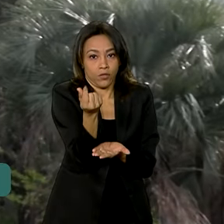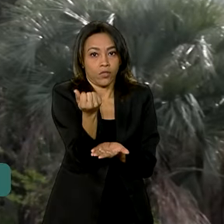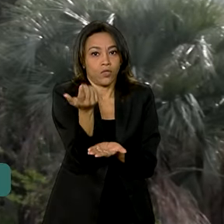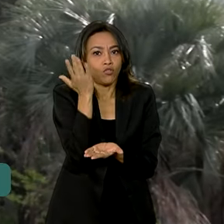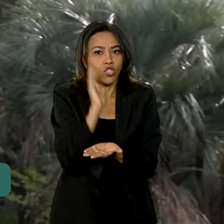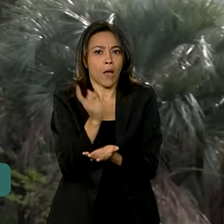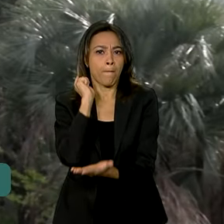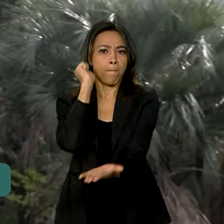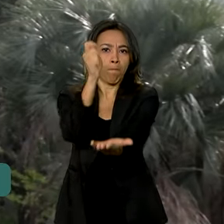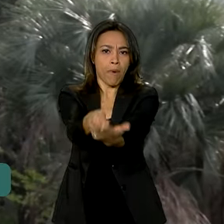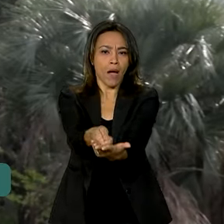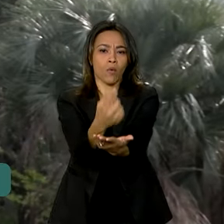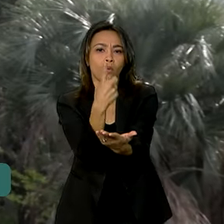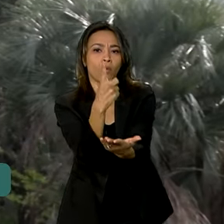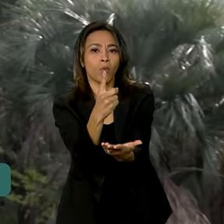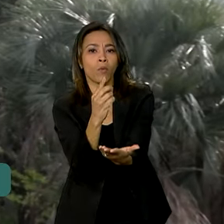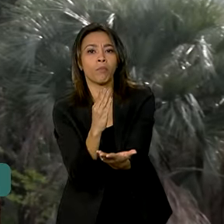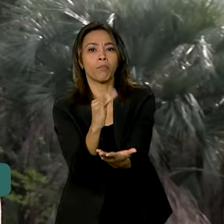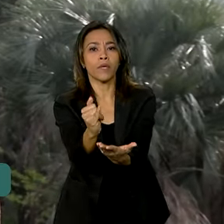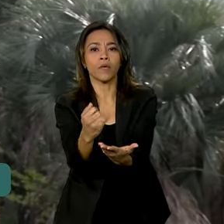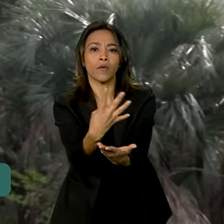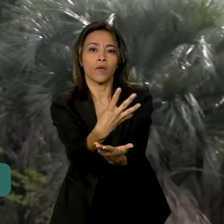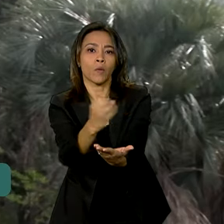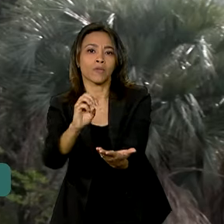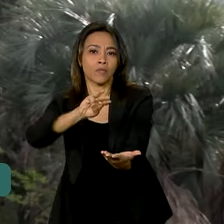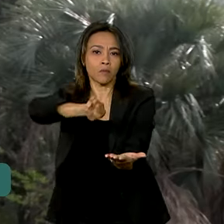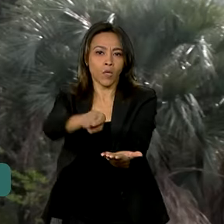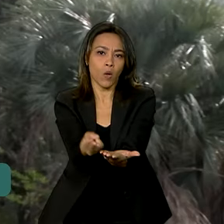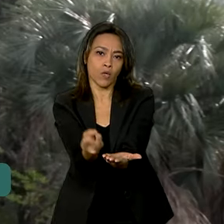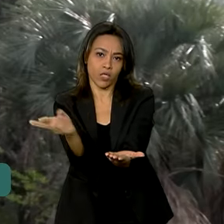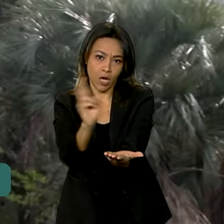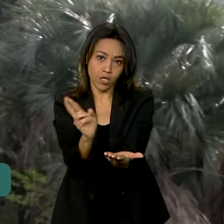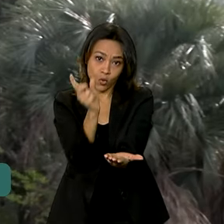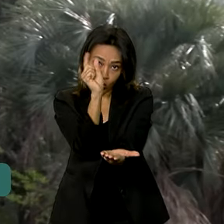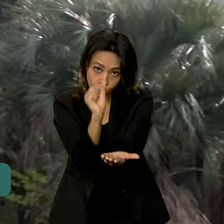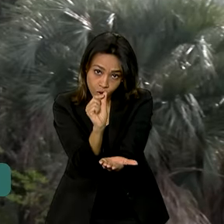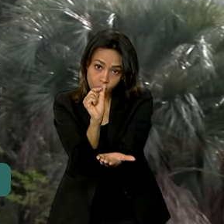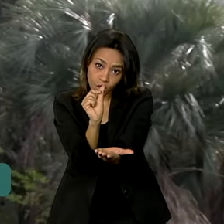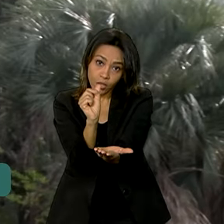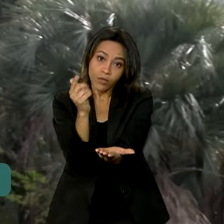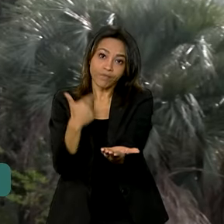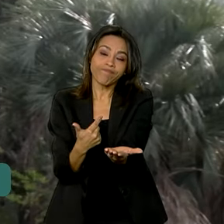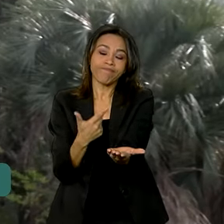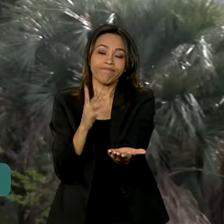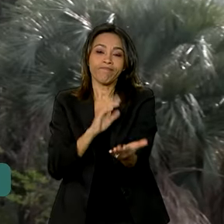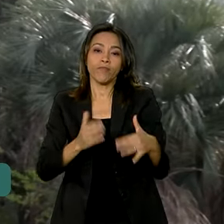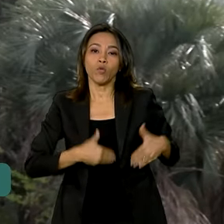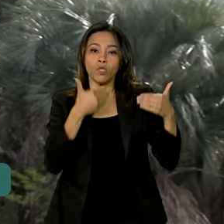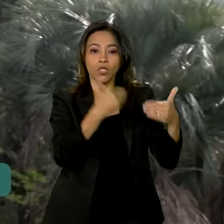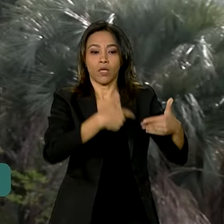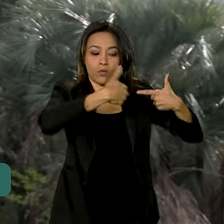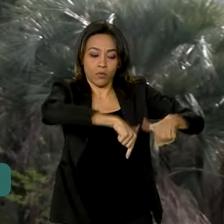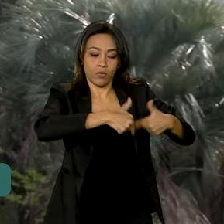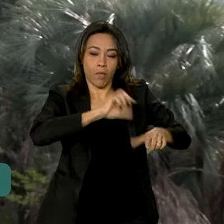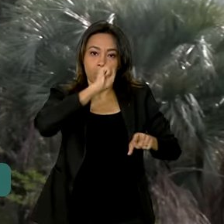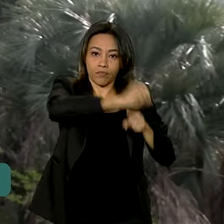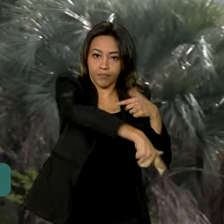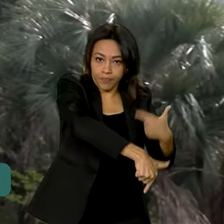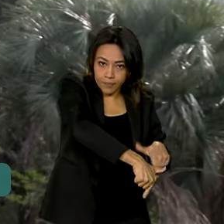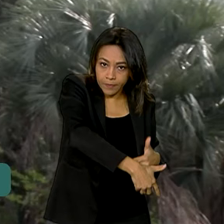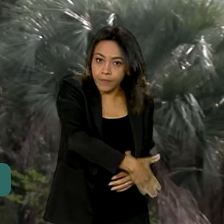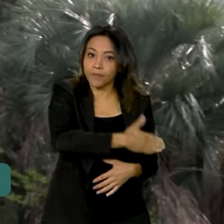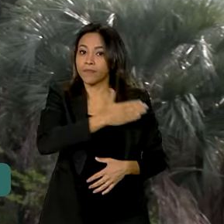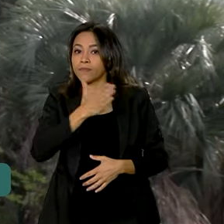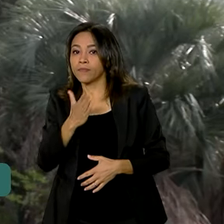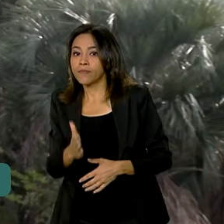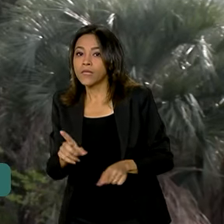1 bilhão e 400 milhões de reais com recursos liberados pelo Ministério do Trabalho e Emprego. Também foram